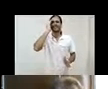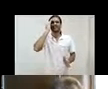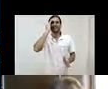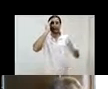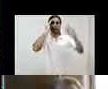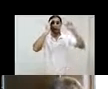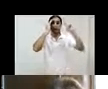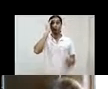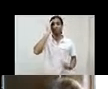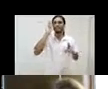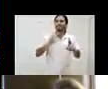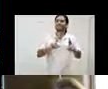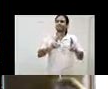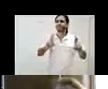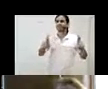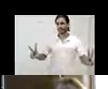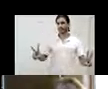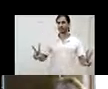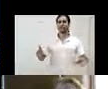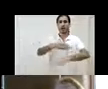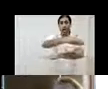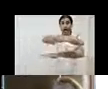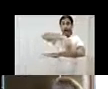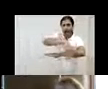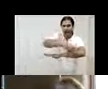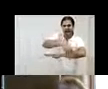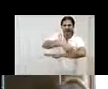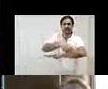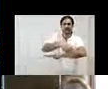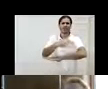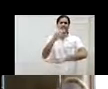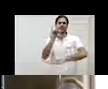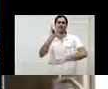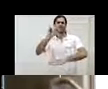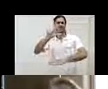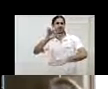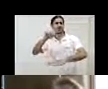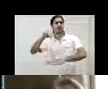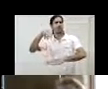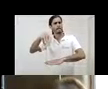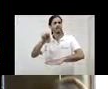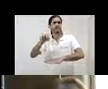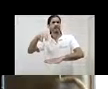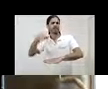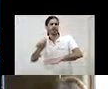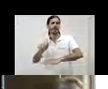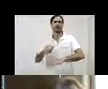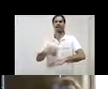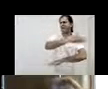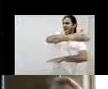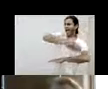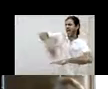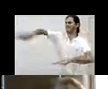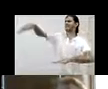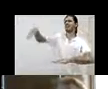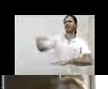identitário inaugural, ou seja, rua Filomena Dias Gomes, rua Avenida Fernando Ferrari, rua Odete